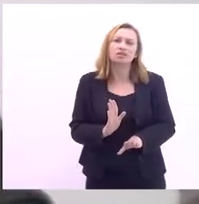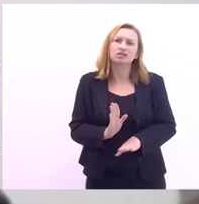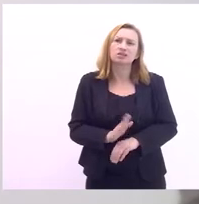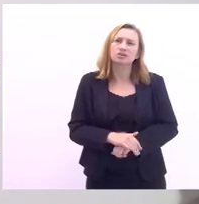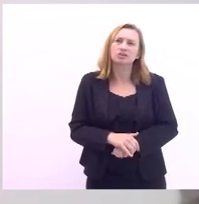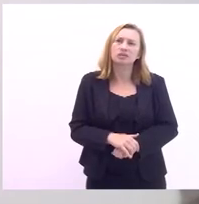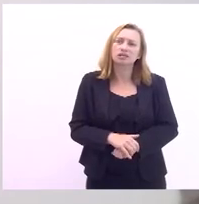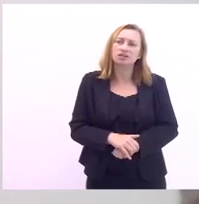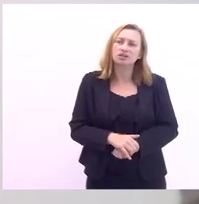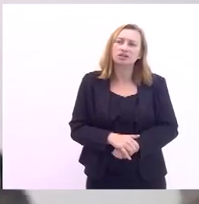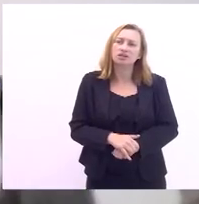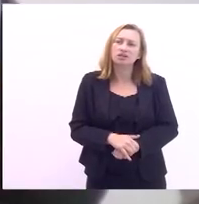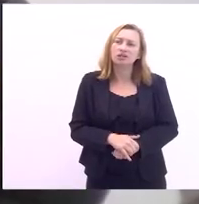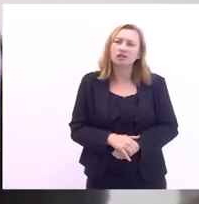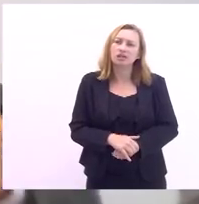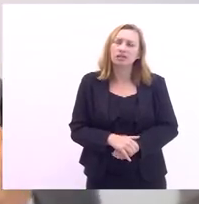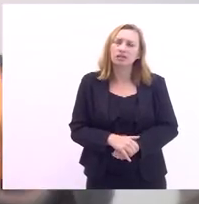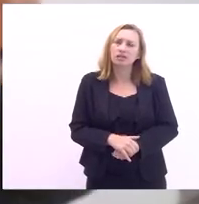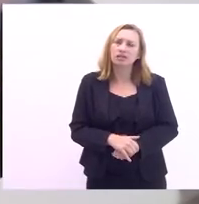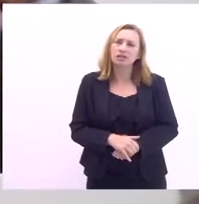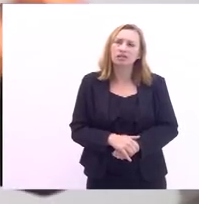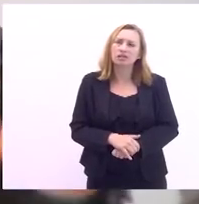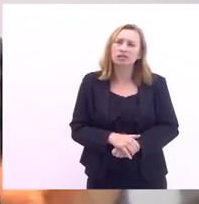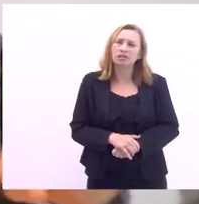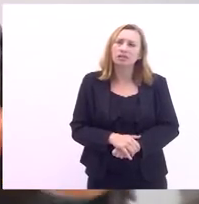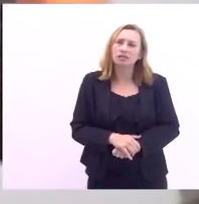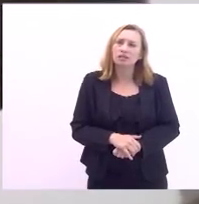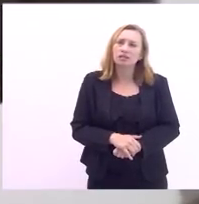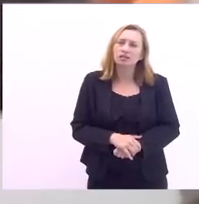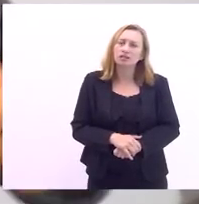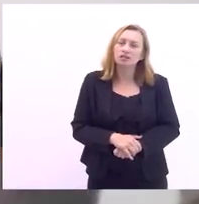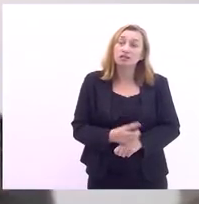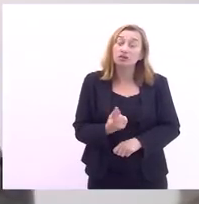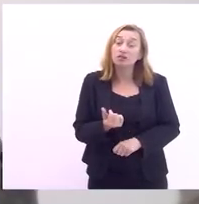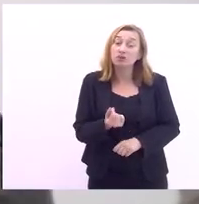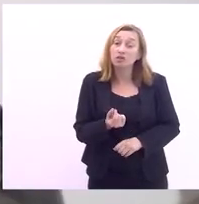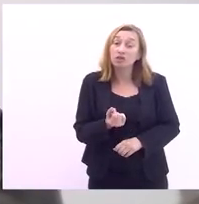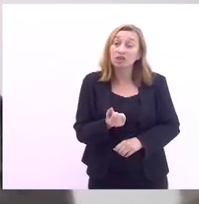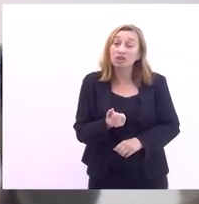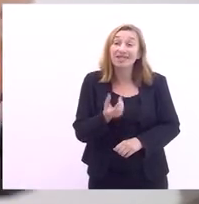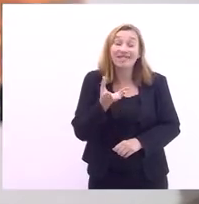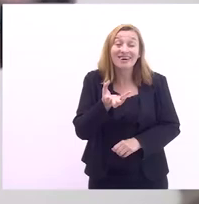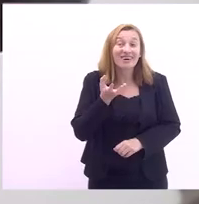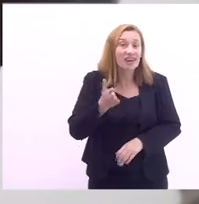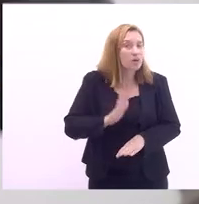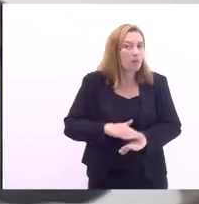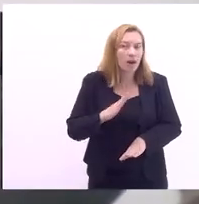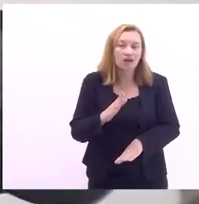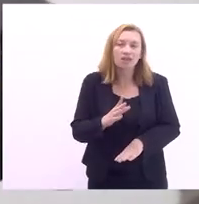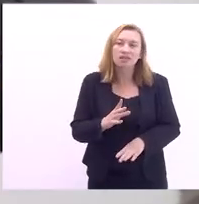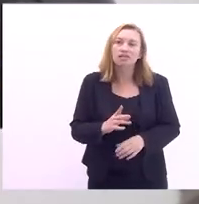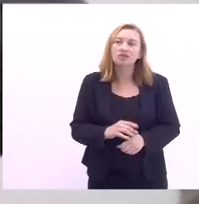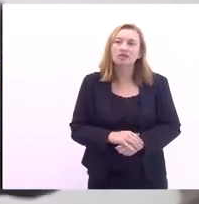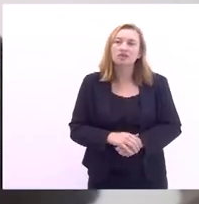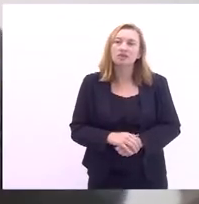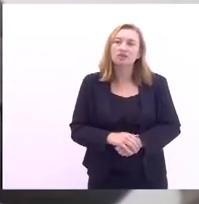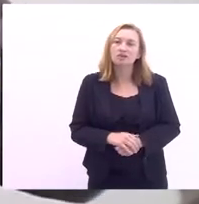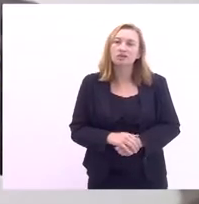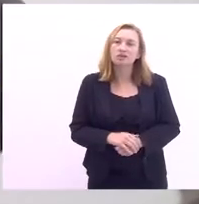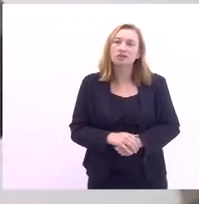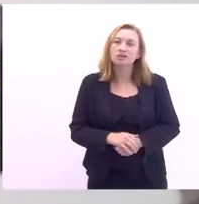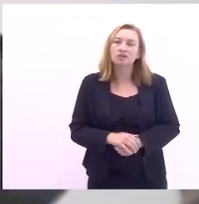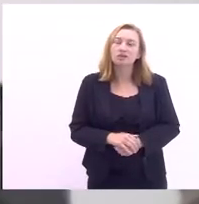E mais, a busca incessante do lucro para compensar